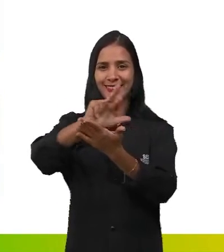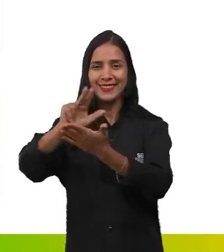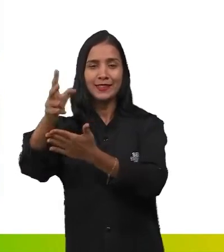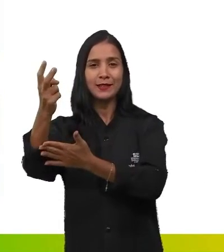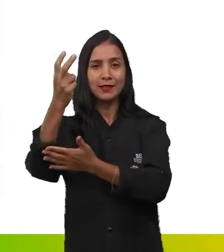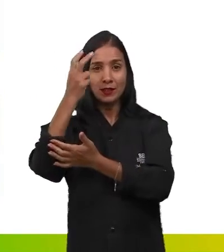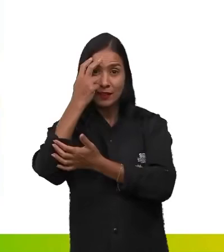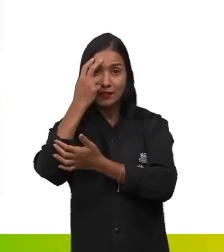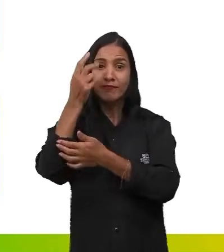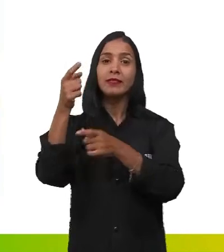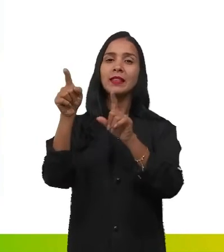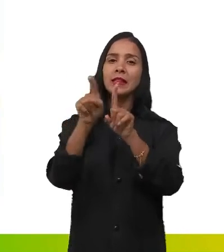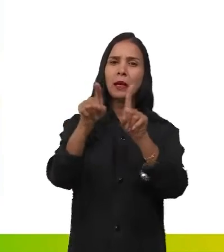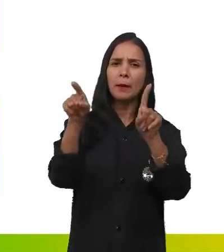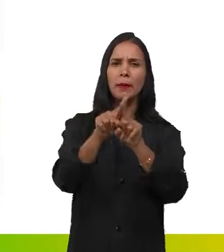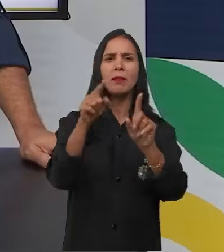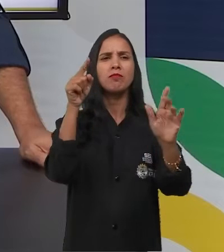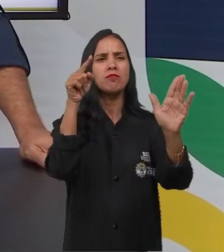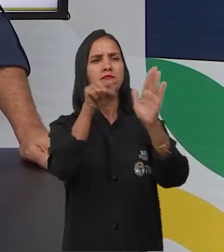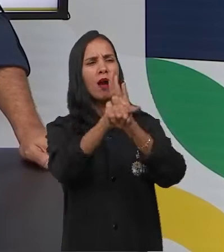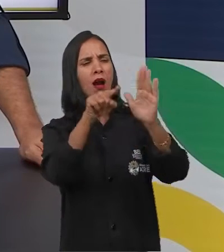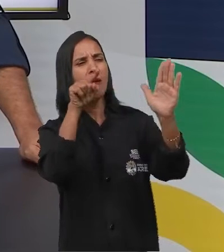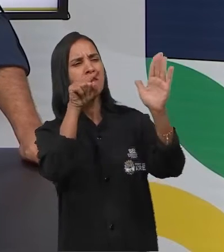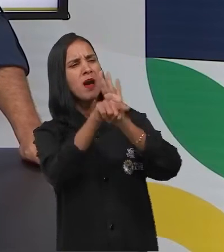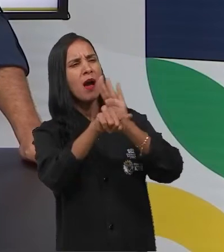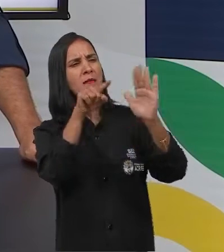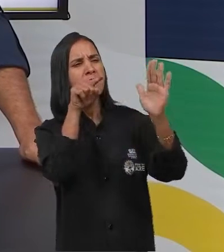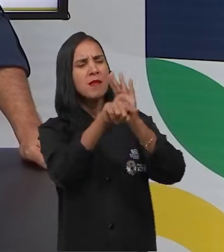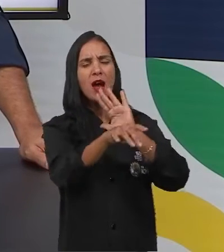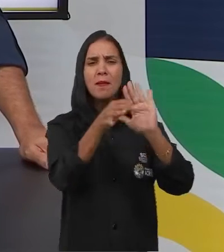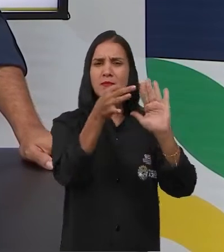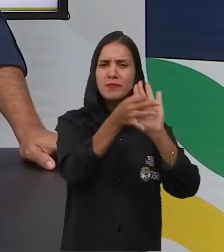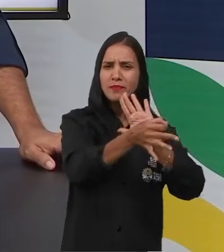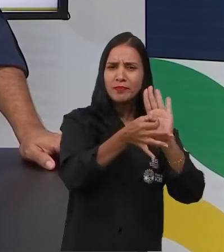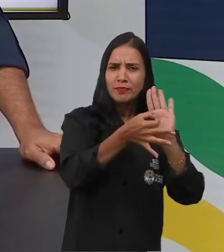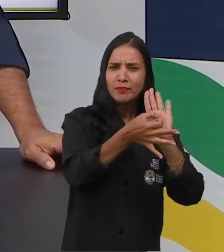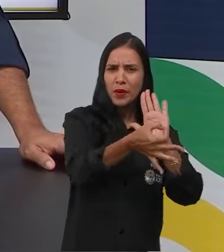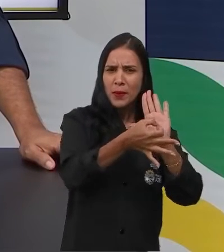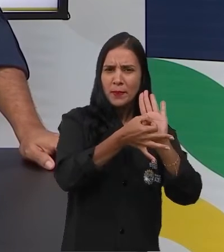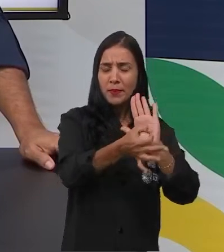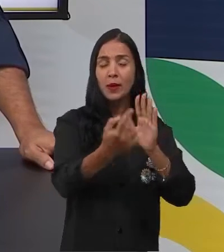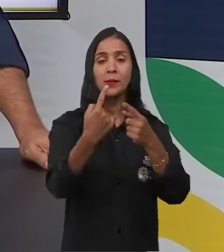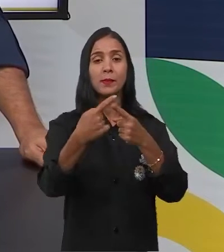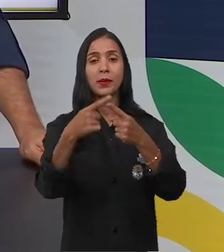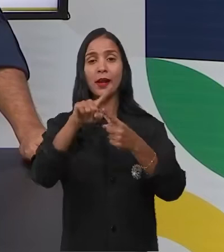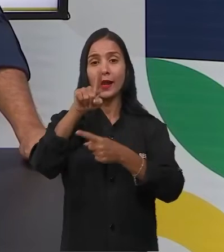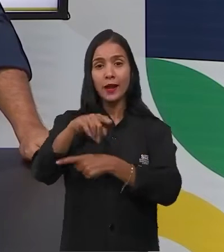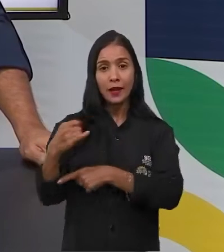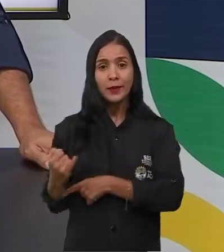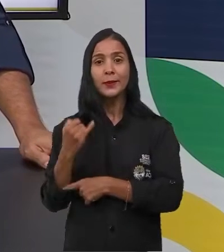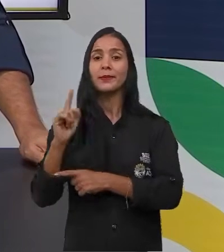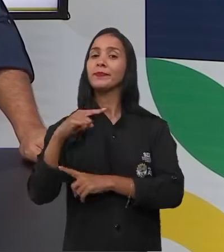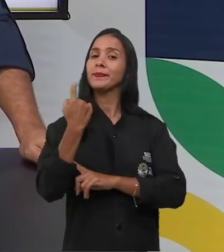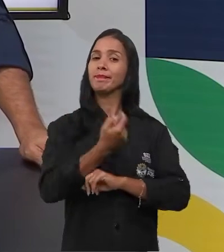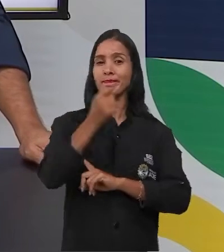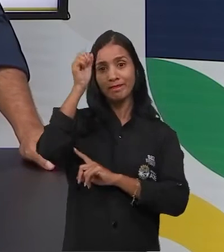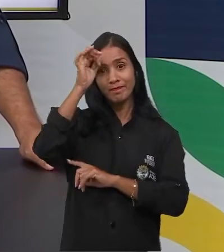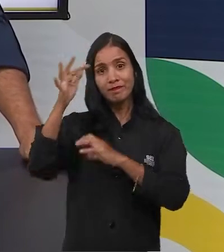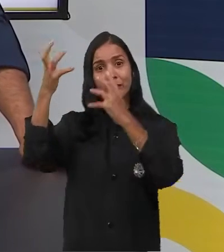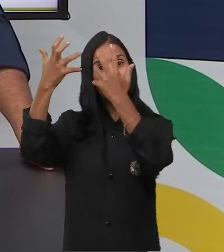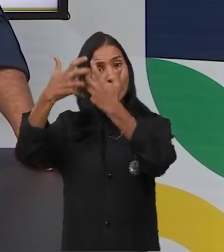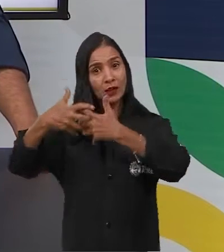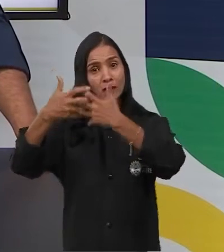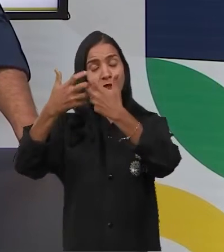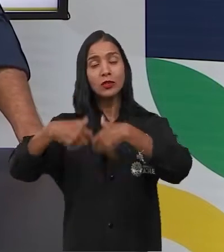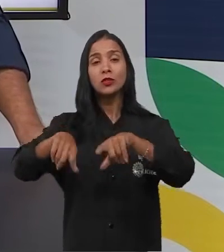o questionamento, né? Aquela parte do viés crítico que eu mencionei, que é importante refletir, entender, reconhecer,